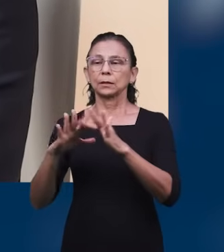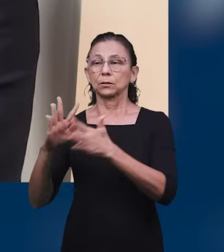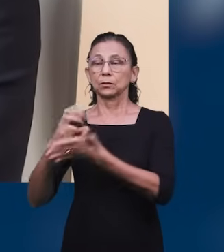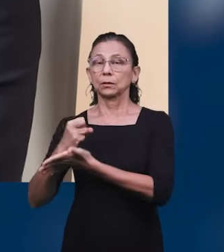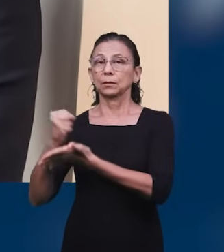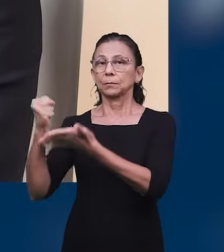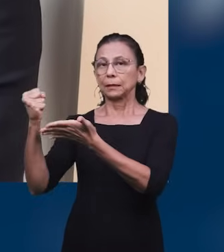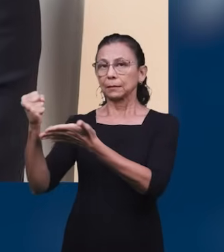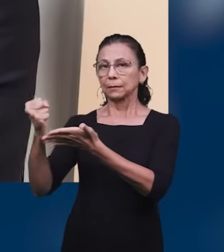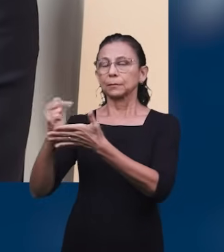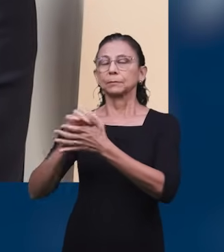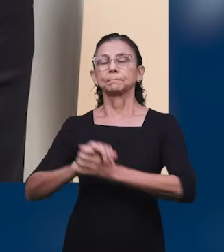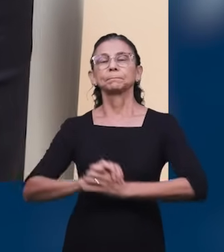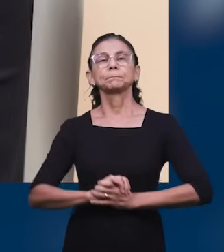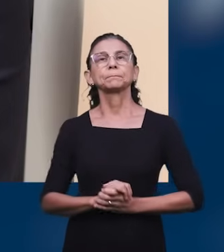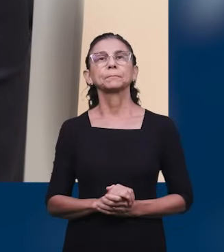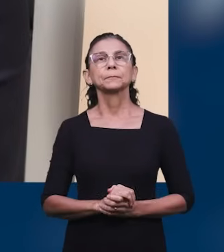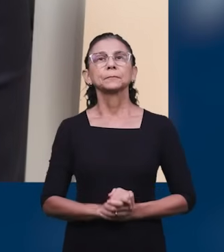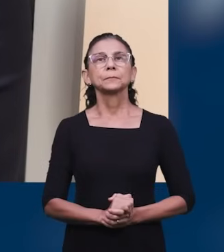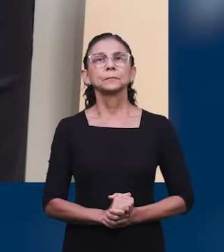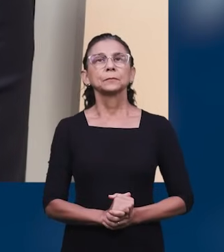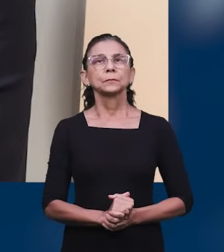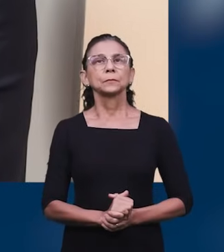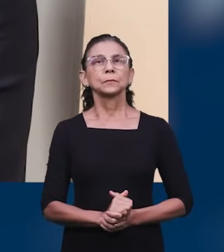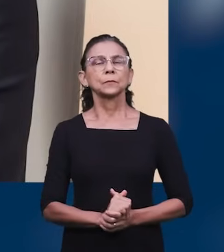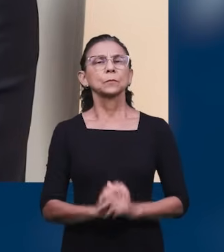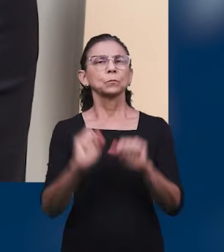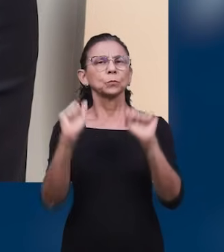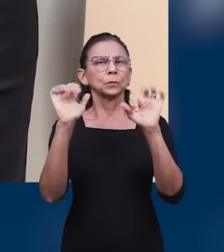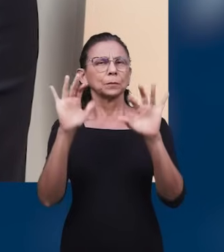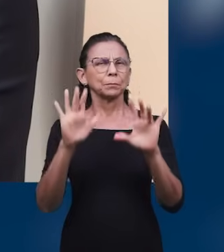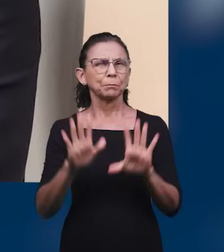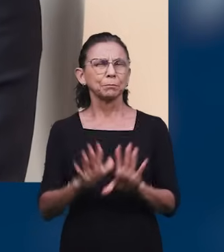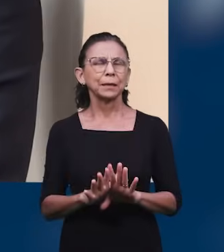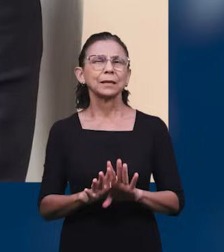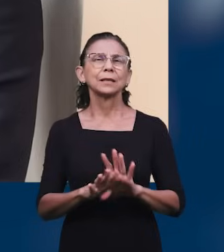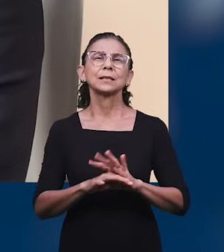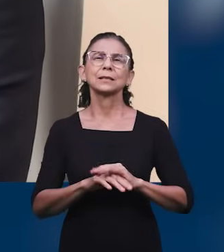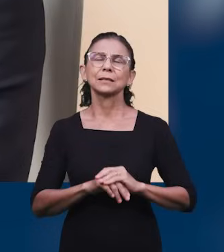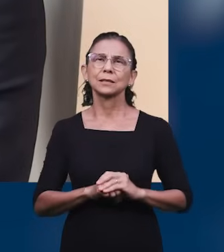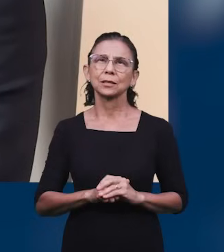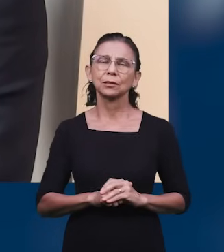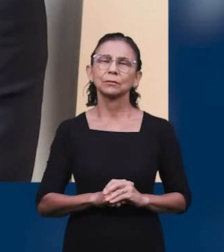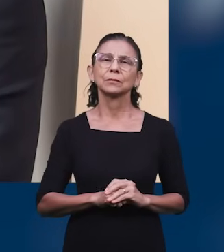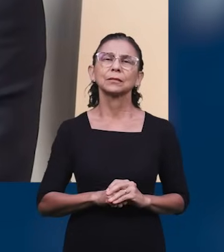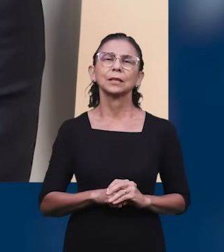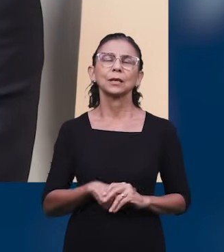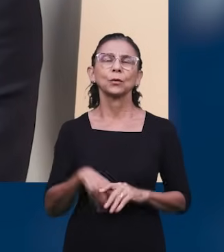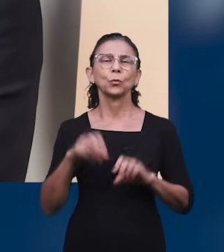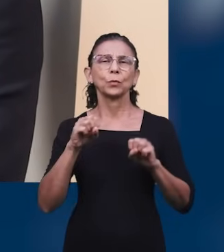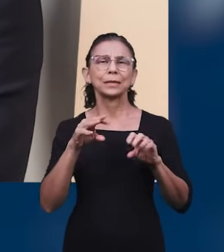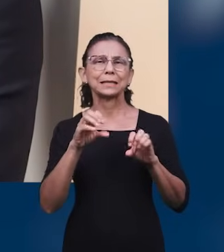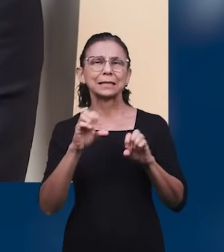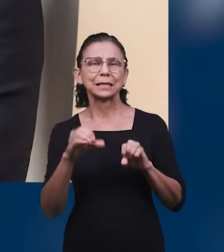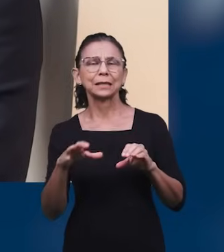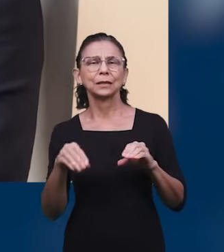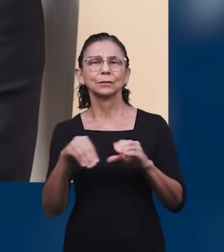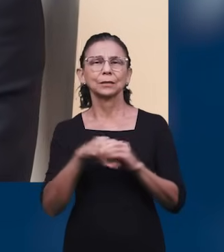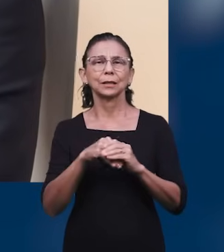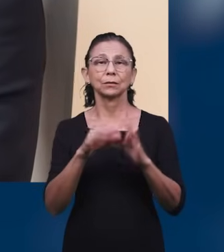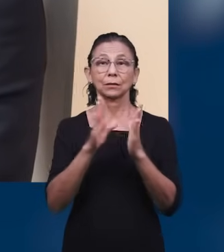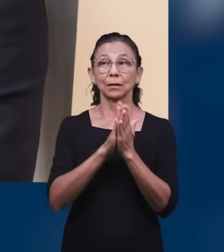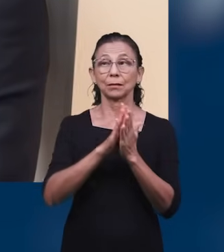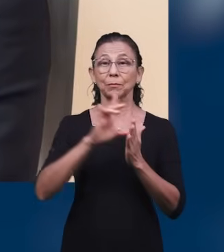professores, as amas que foram muito felizes na condução, na transmissão da palavra. Foi